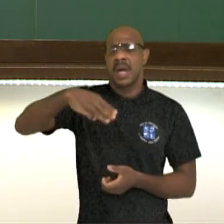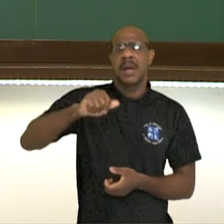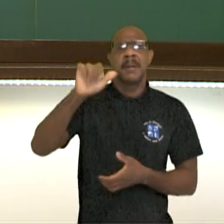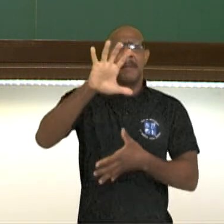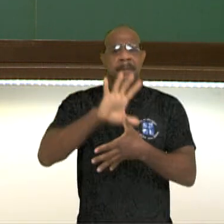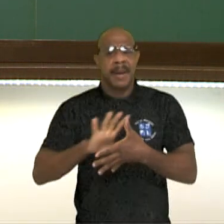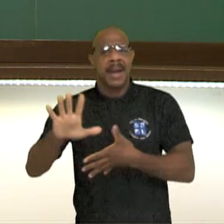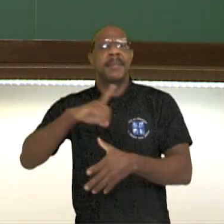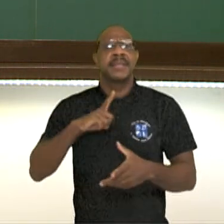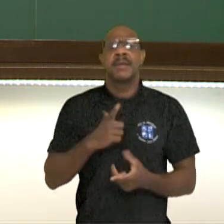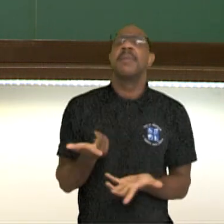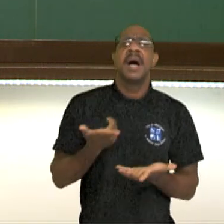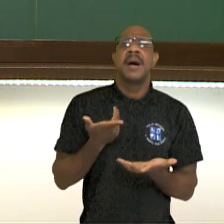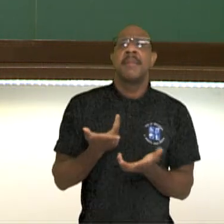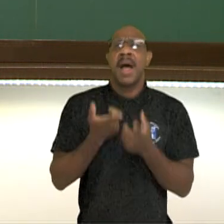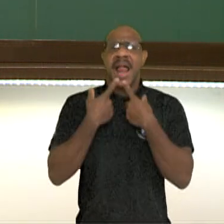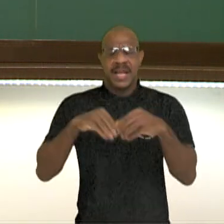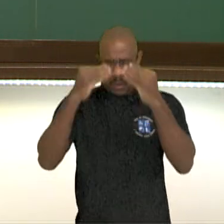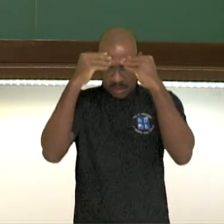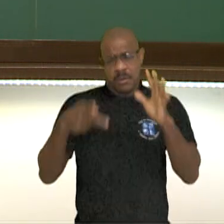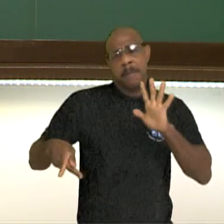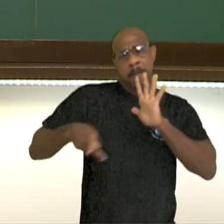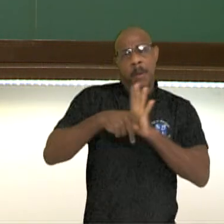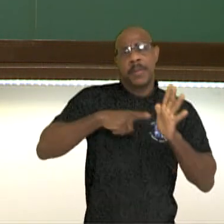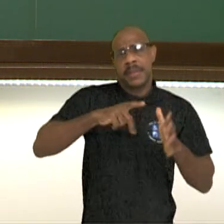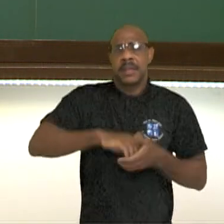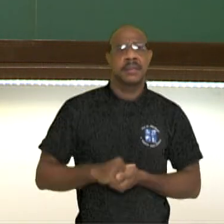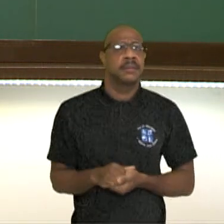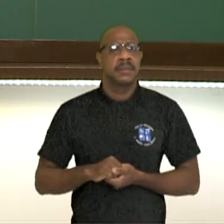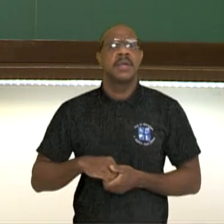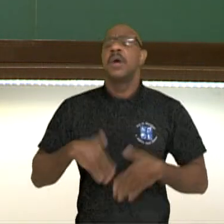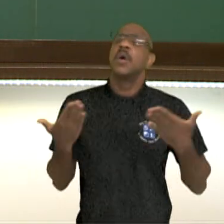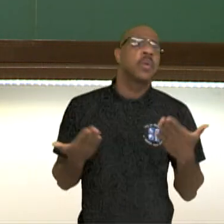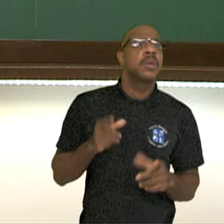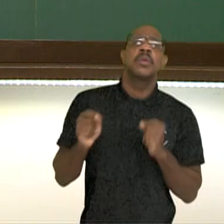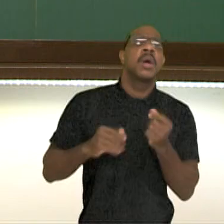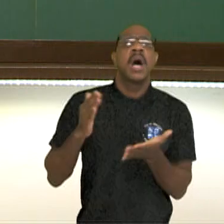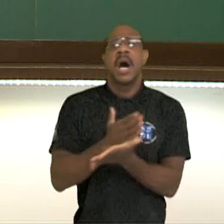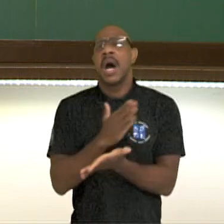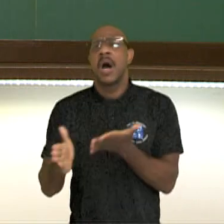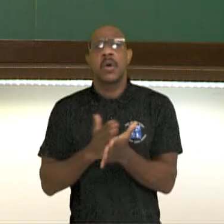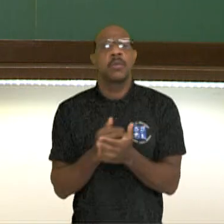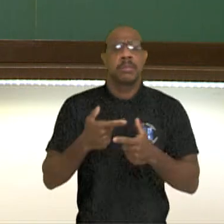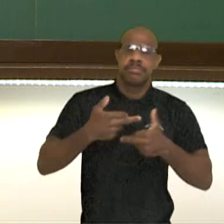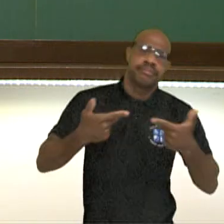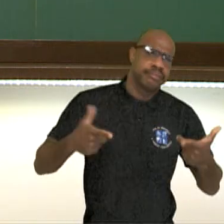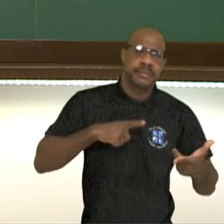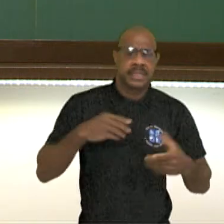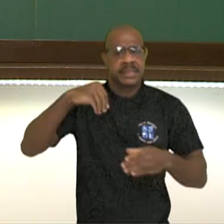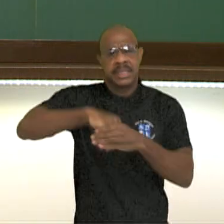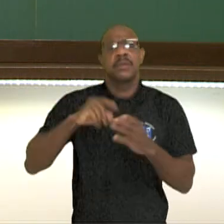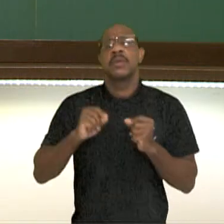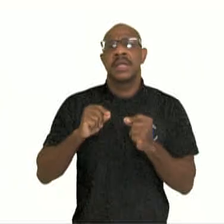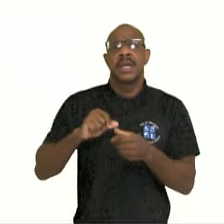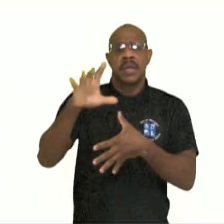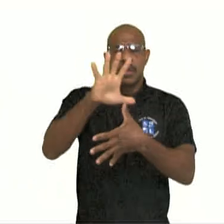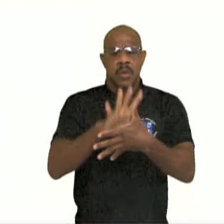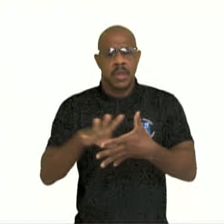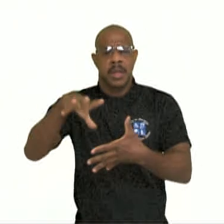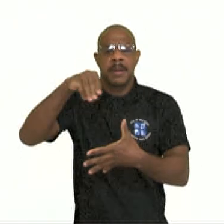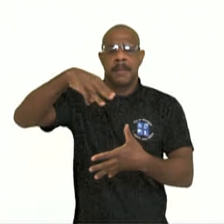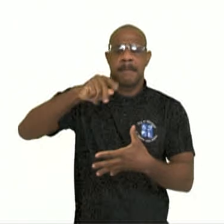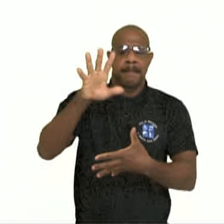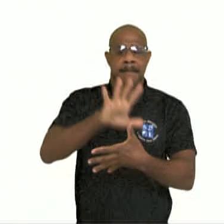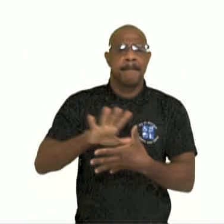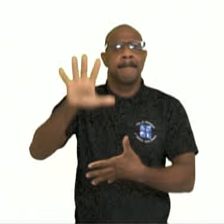uma linguagem bastante própria. E a gente vai rever aqui quais são alguns dos elementos desse mapa. Então, olha aqui na tela, ó, que o